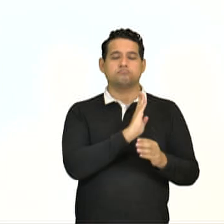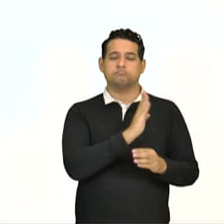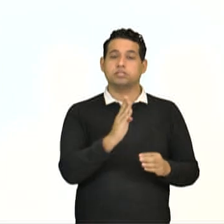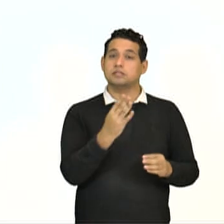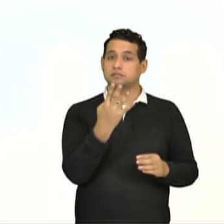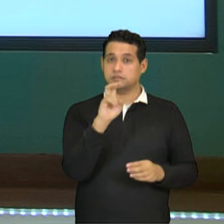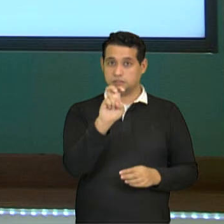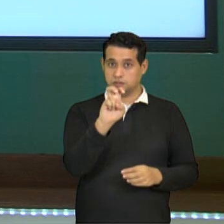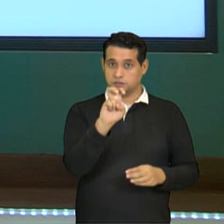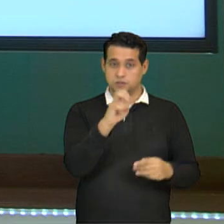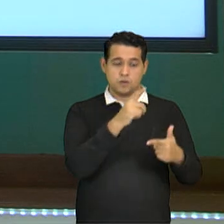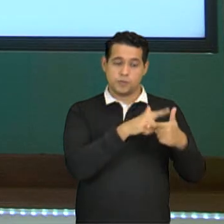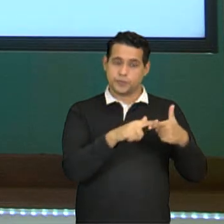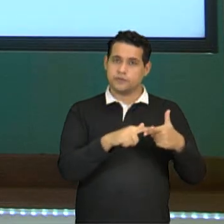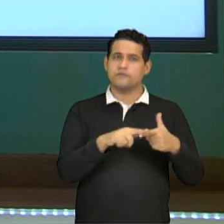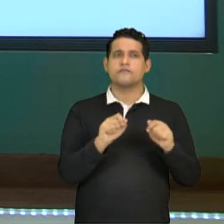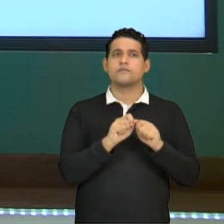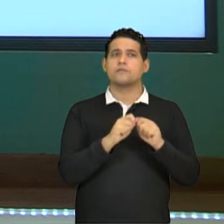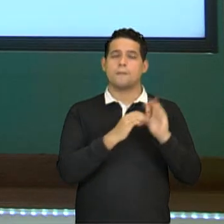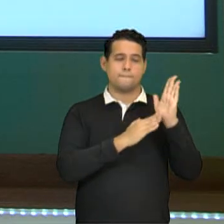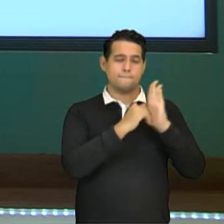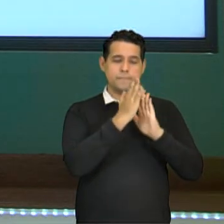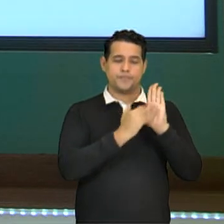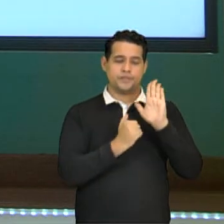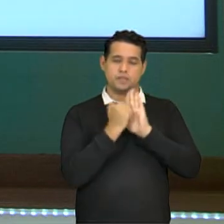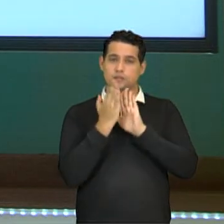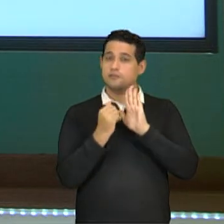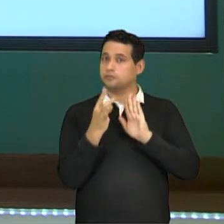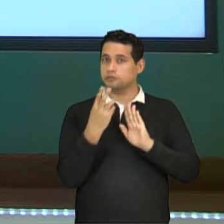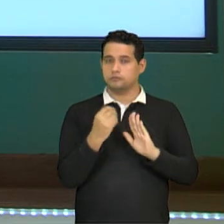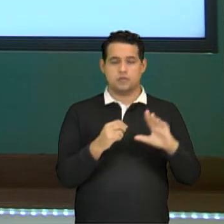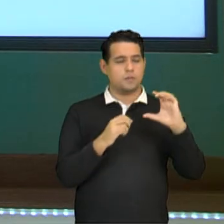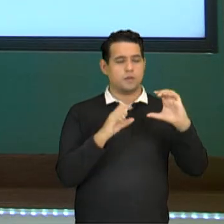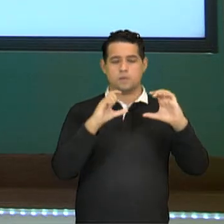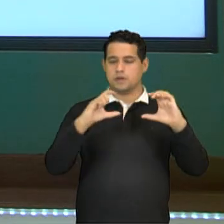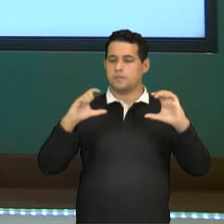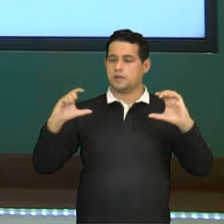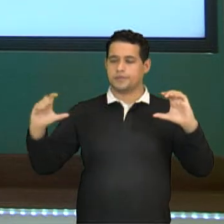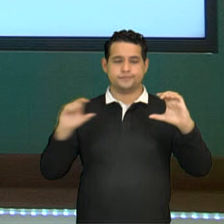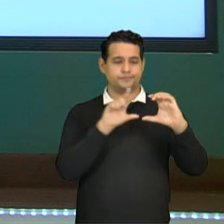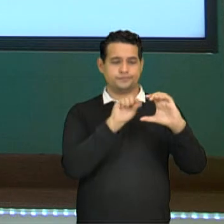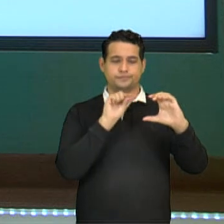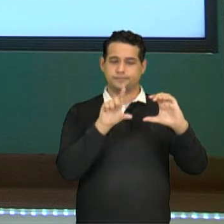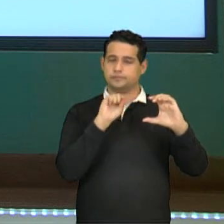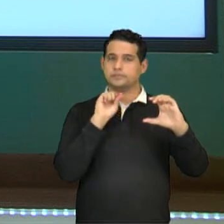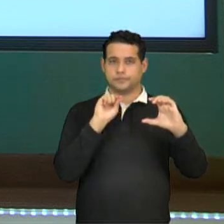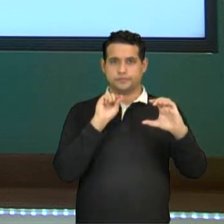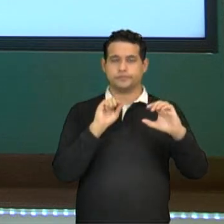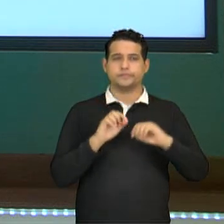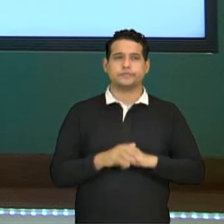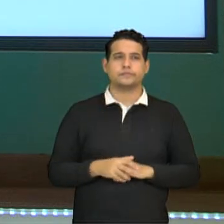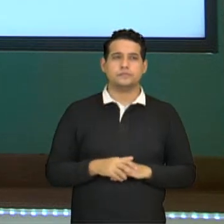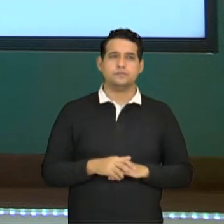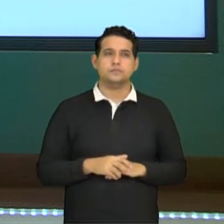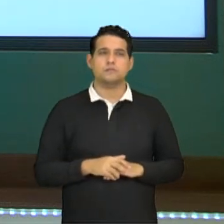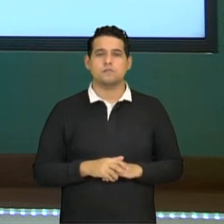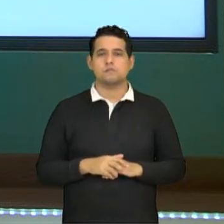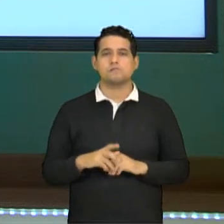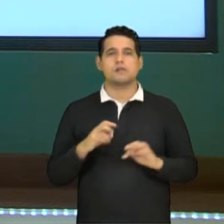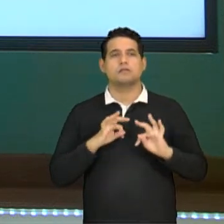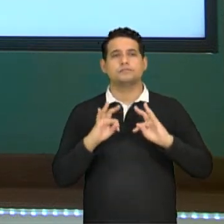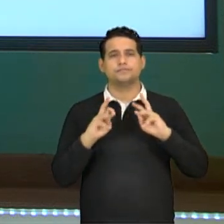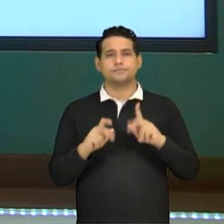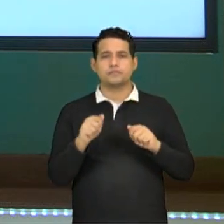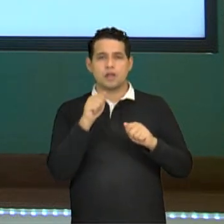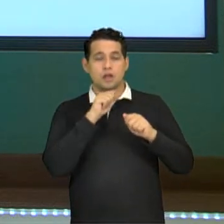iguais e vou pintar só 2, tá? O numerador é a quantidade de partes que a gente pinta do